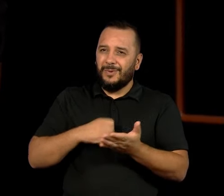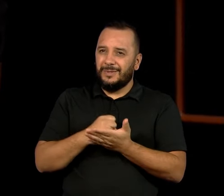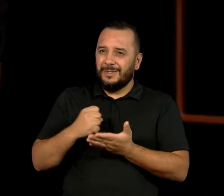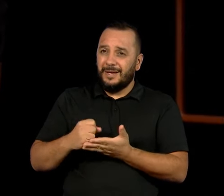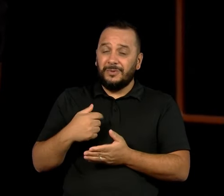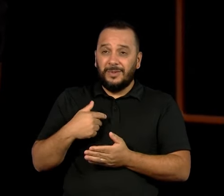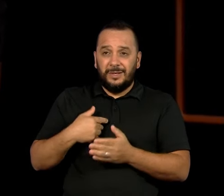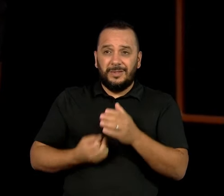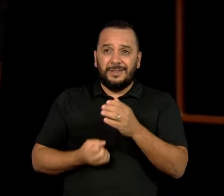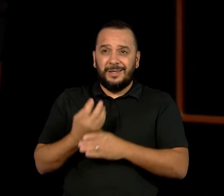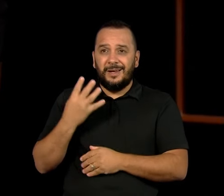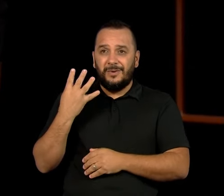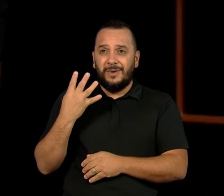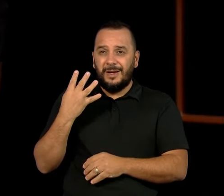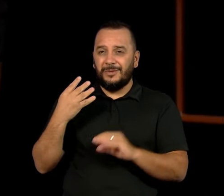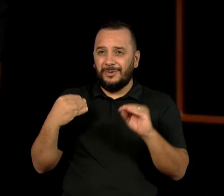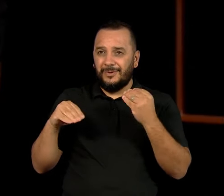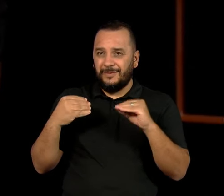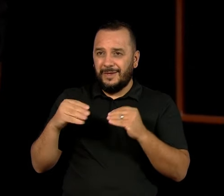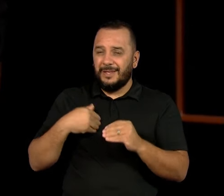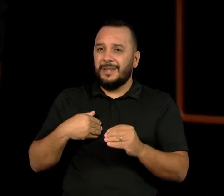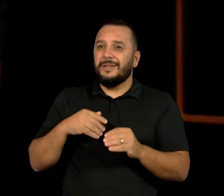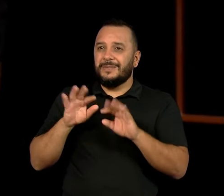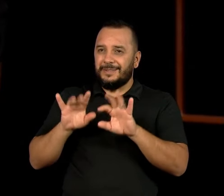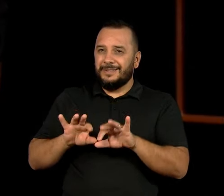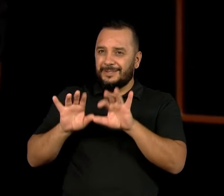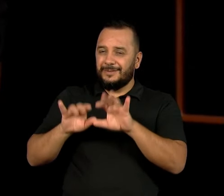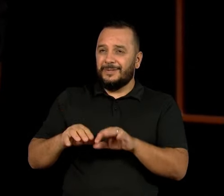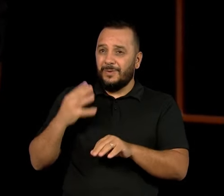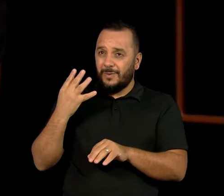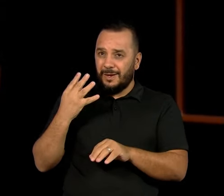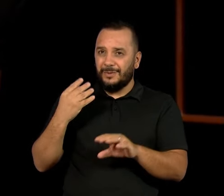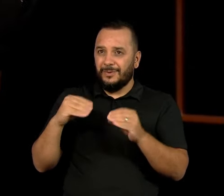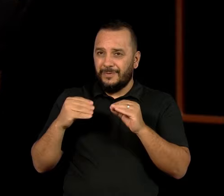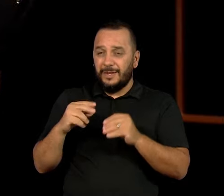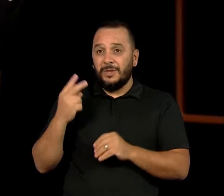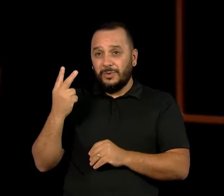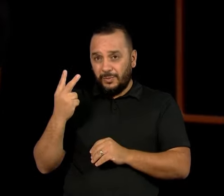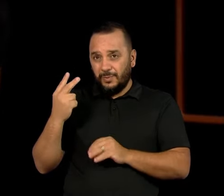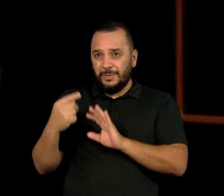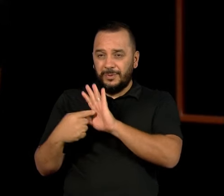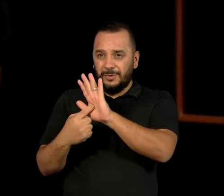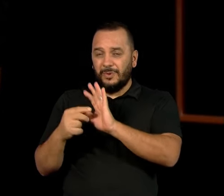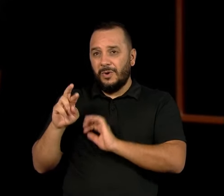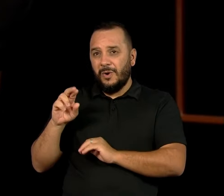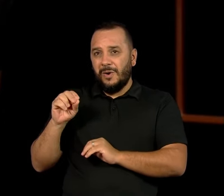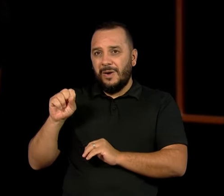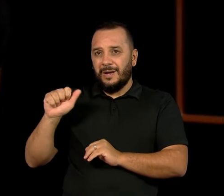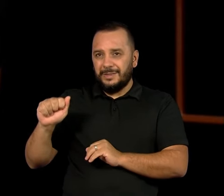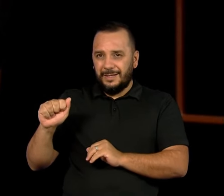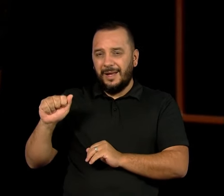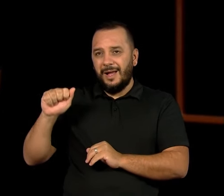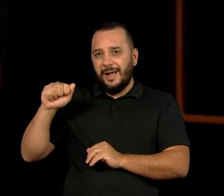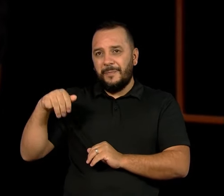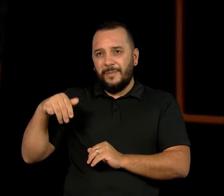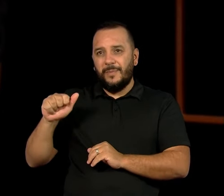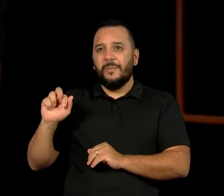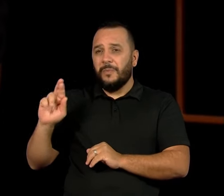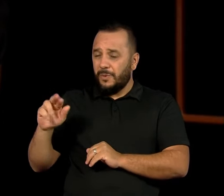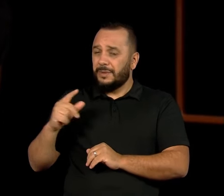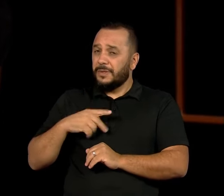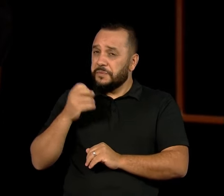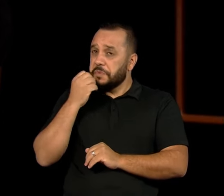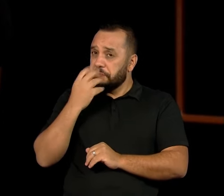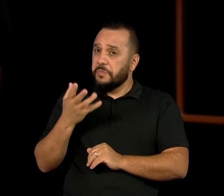4 novelas. Eu escrevi as 4 novelas, mas 2 foram para o ar. Uma Rosa com Amor, que foi um remake, foi bem de audiência, já teve algumas